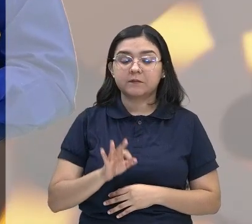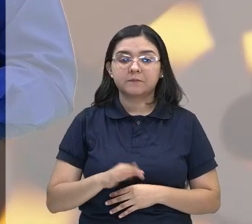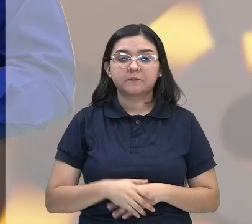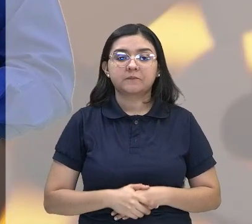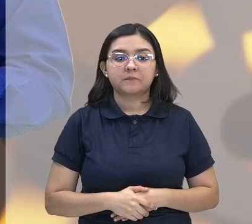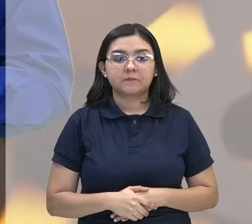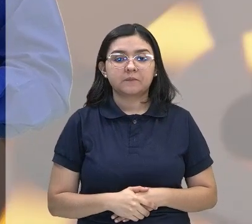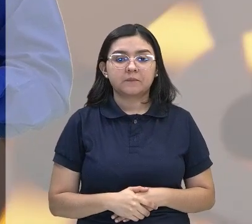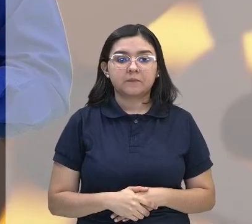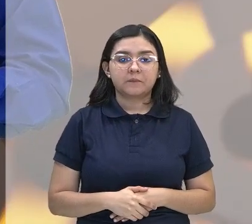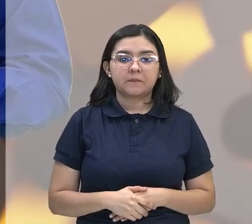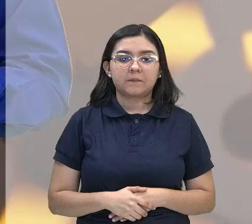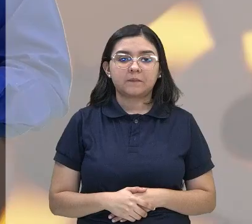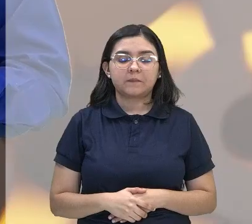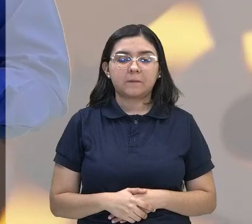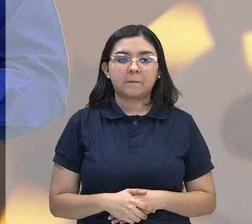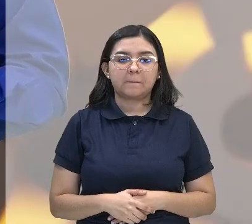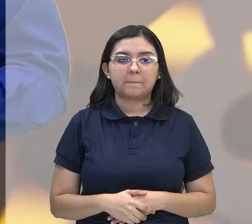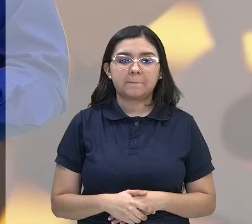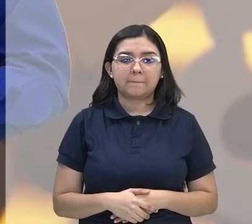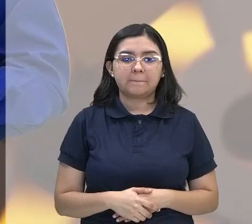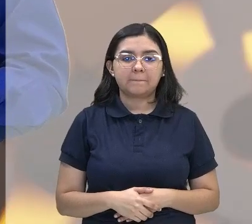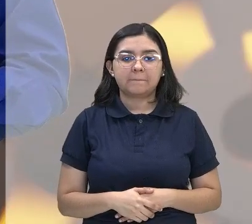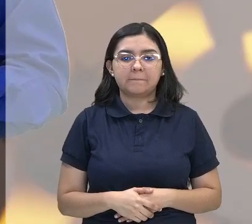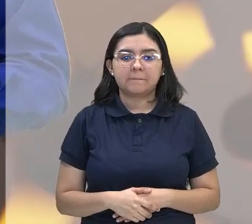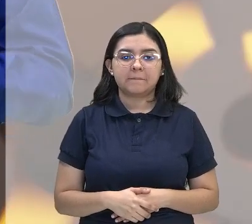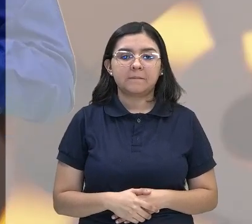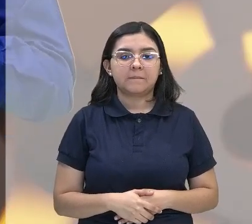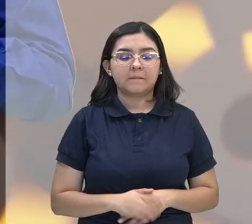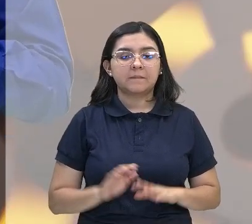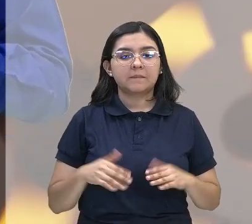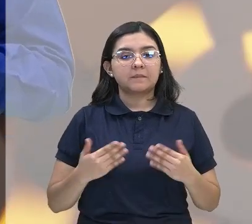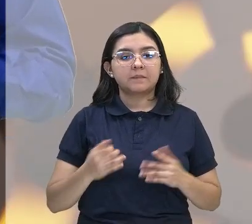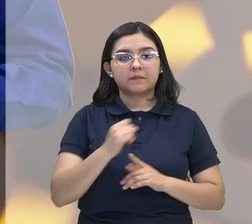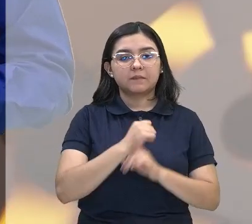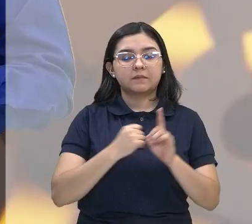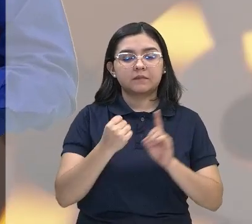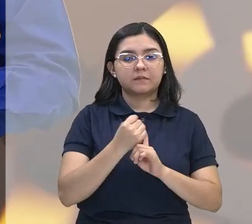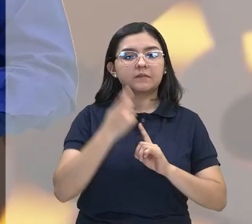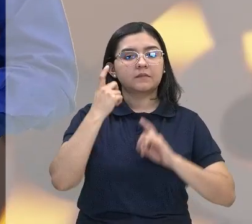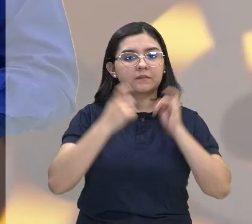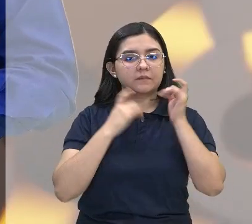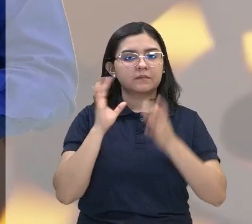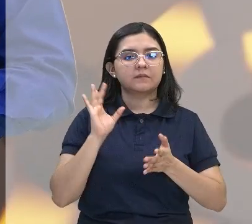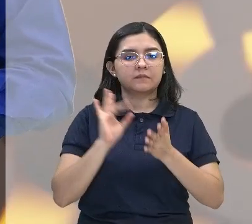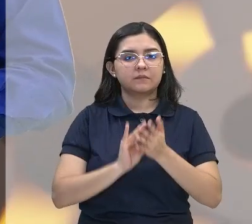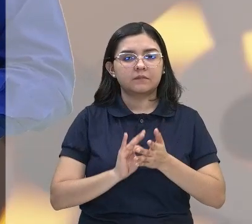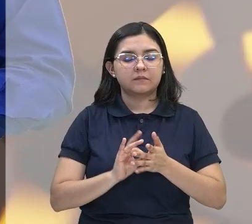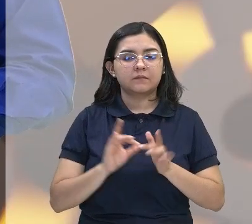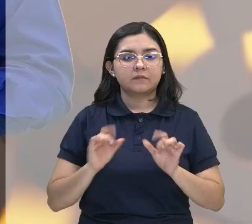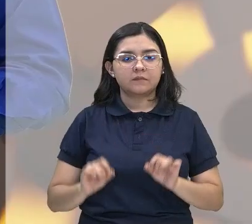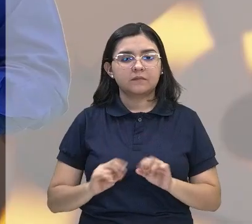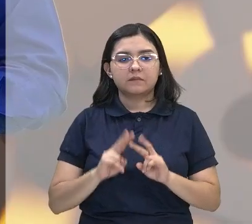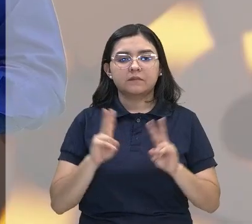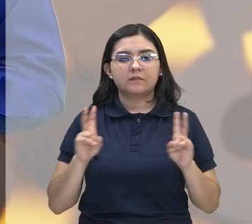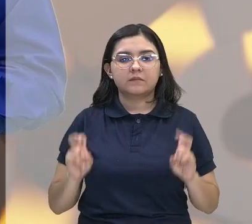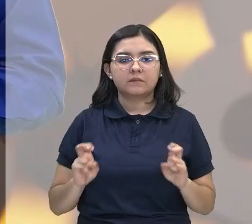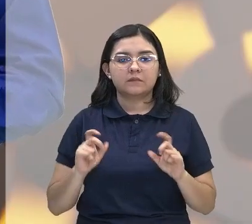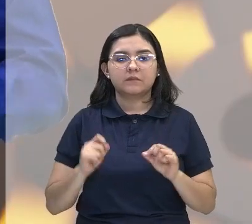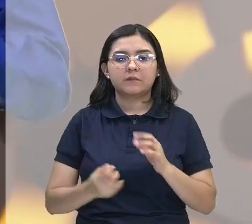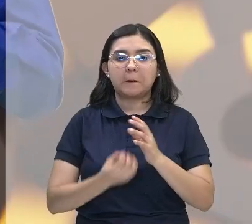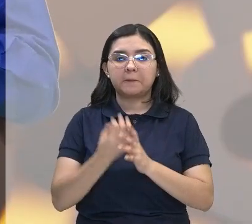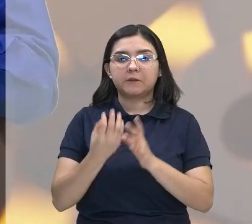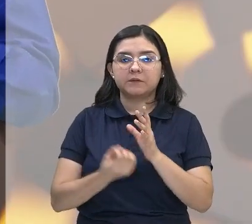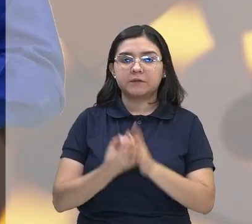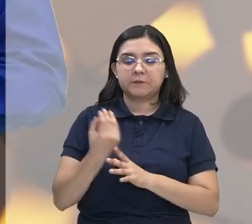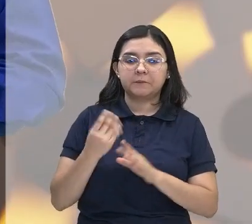verdade? Sim, com certeza. E a sociologia se preocupa mesmo com essa questão da